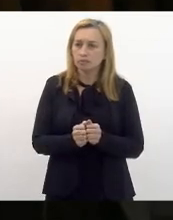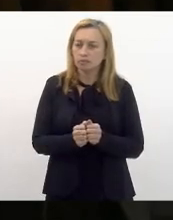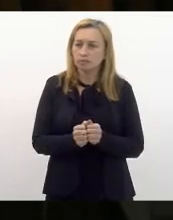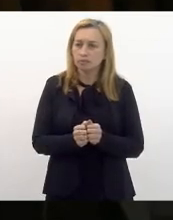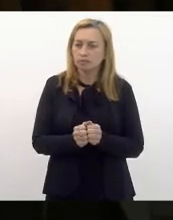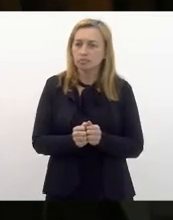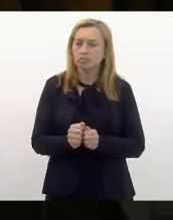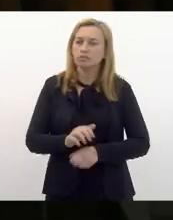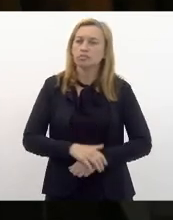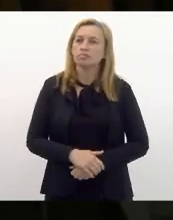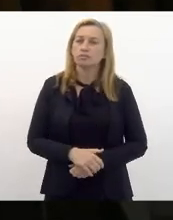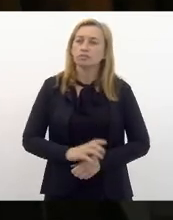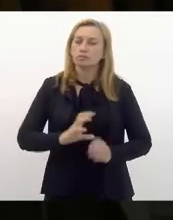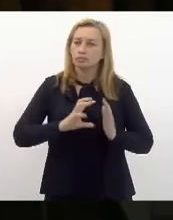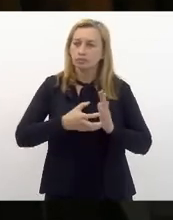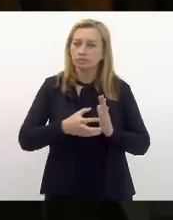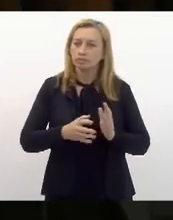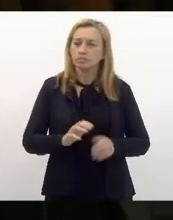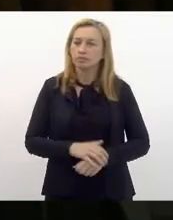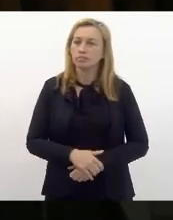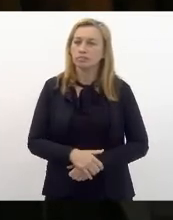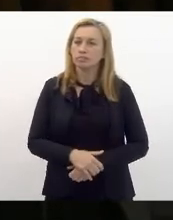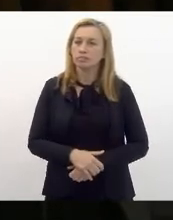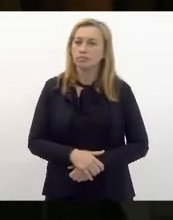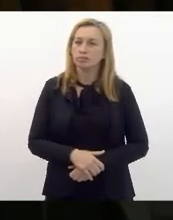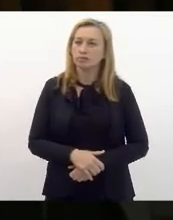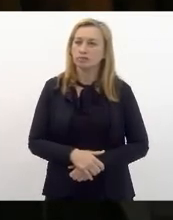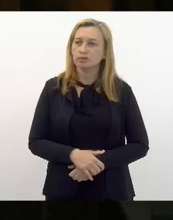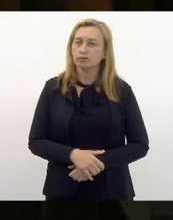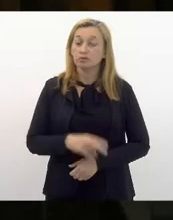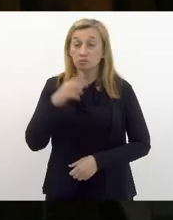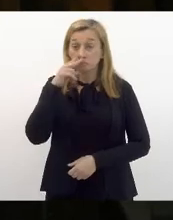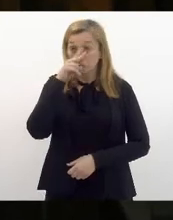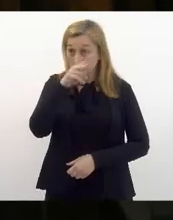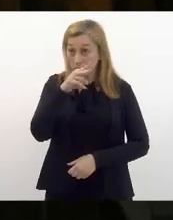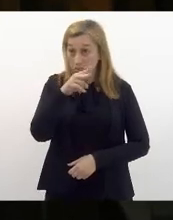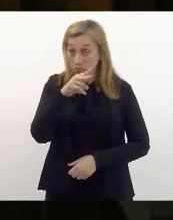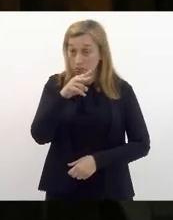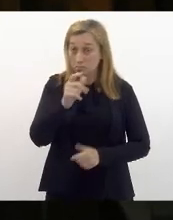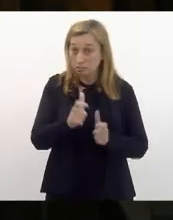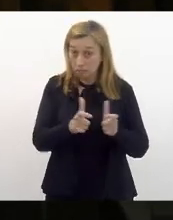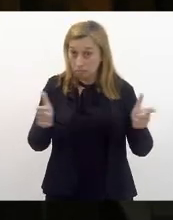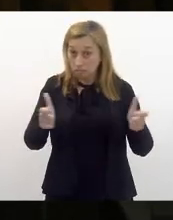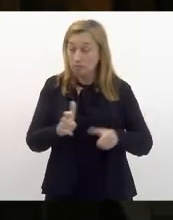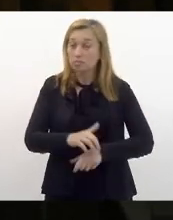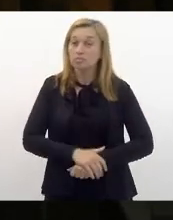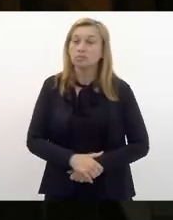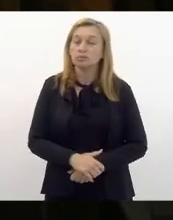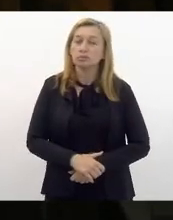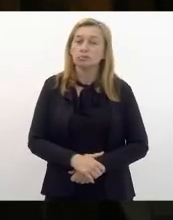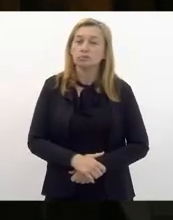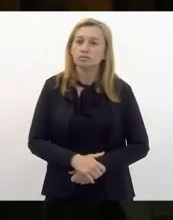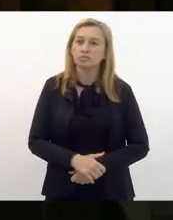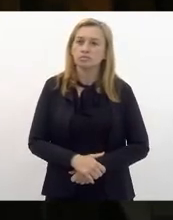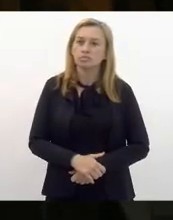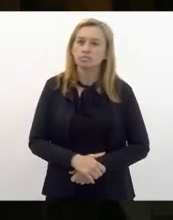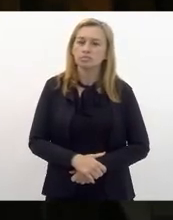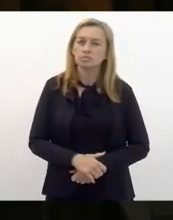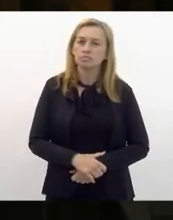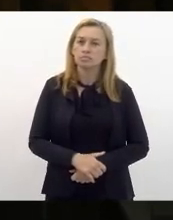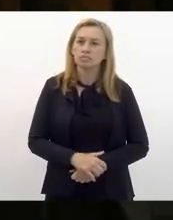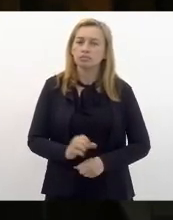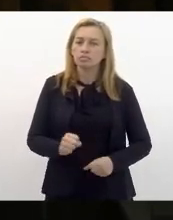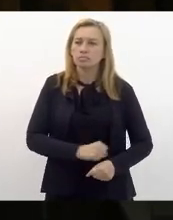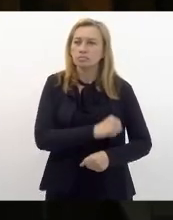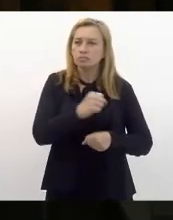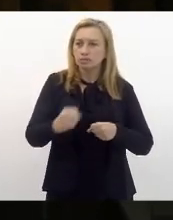um partido que chega é uma força muito grande função do Poder